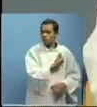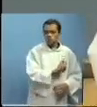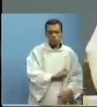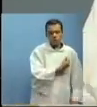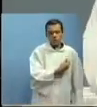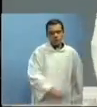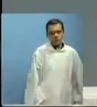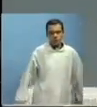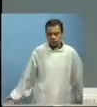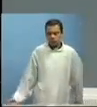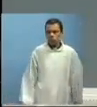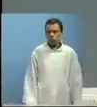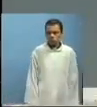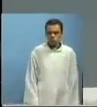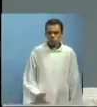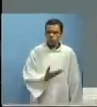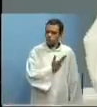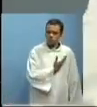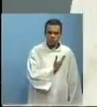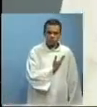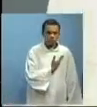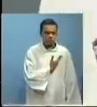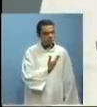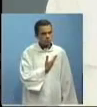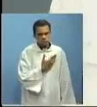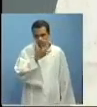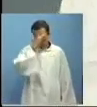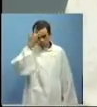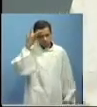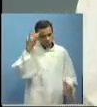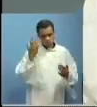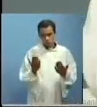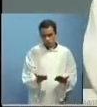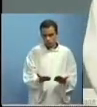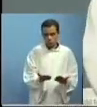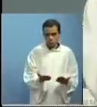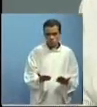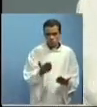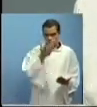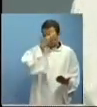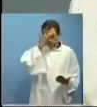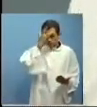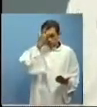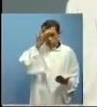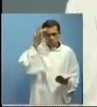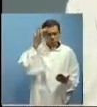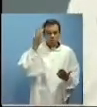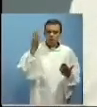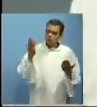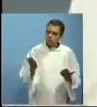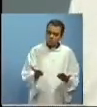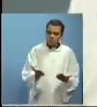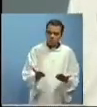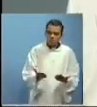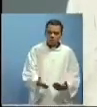Olá meus irmãos o ser humano modelo isso foi falado já desde manhãzinha na oração